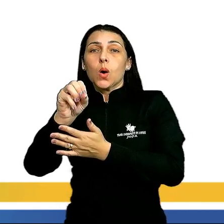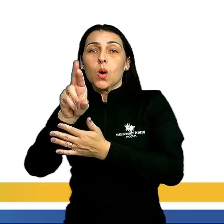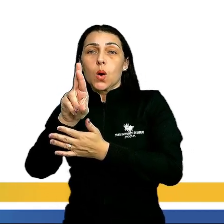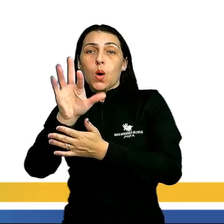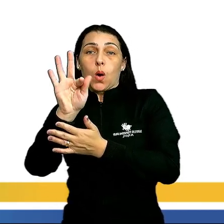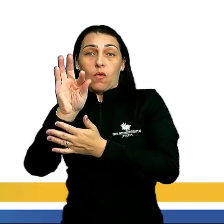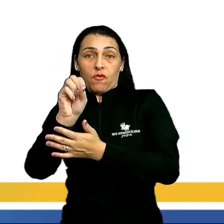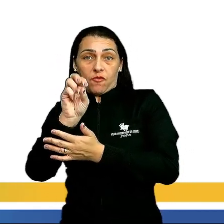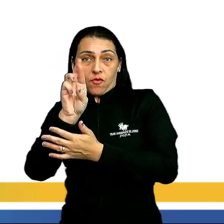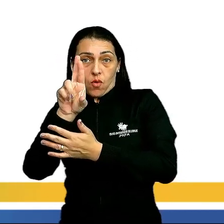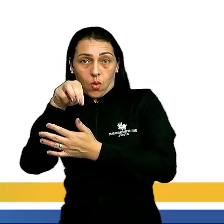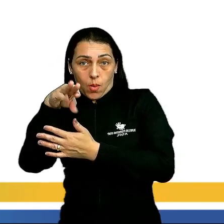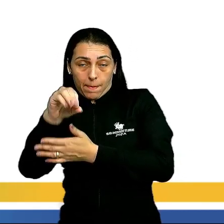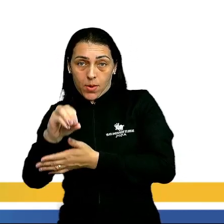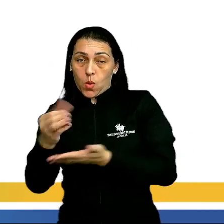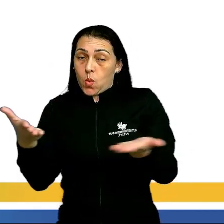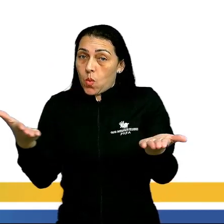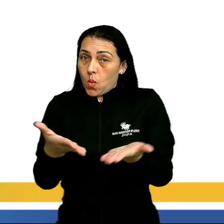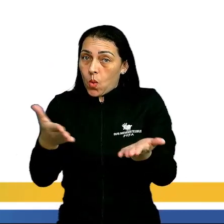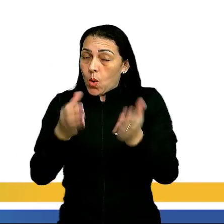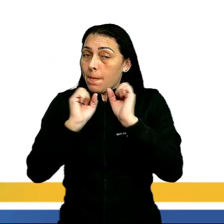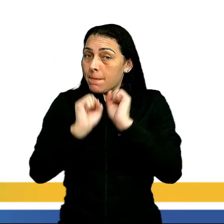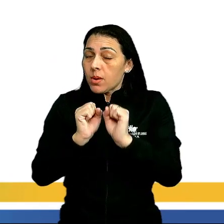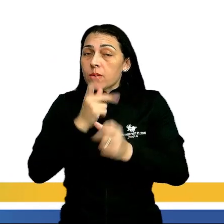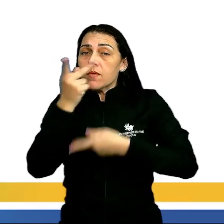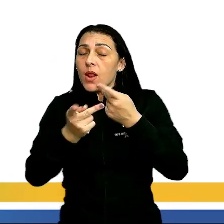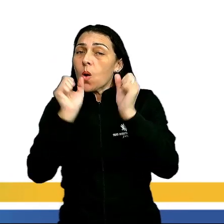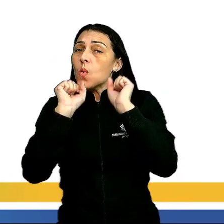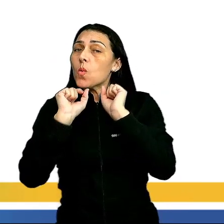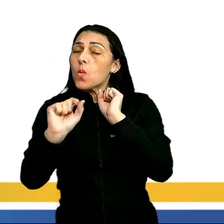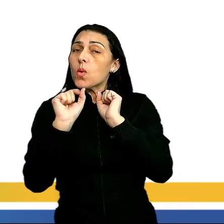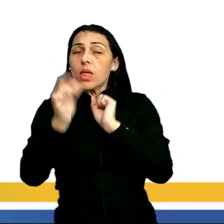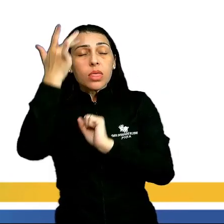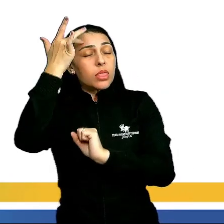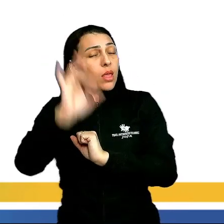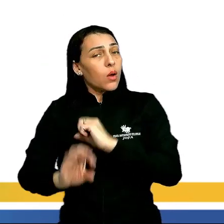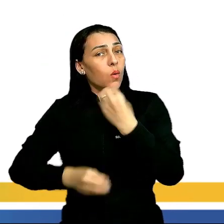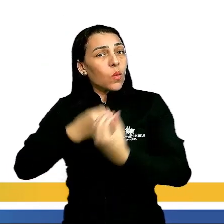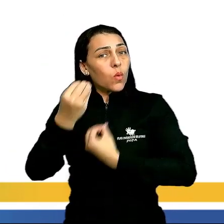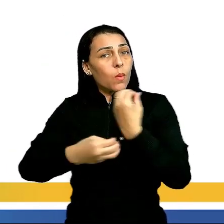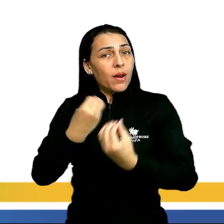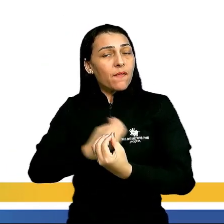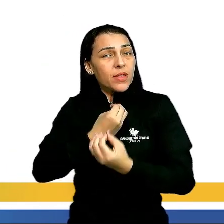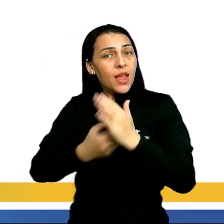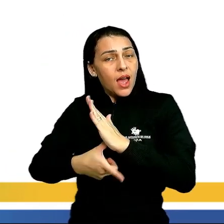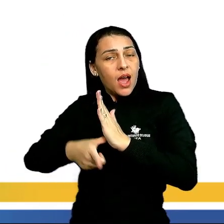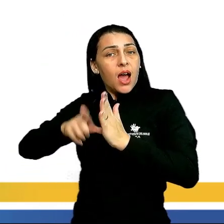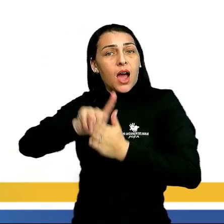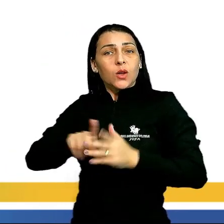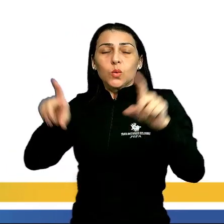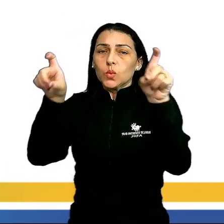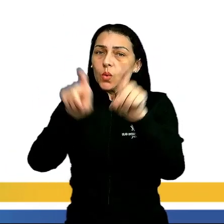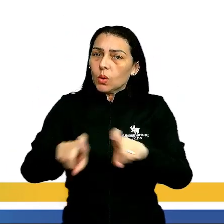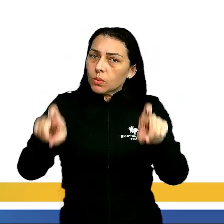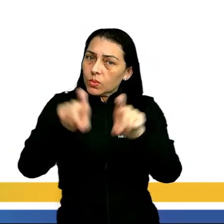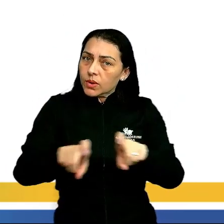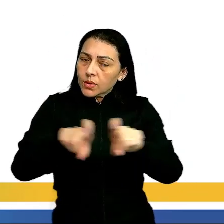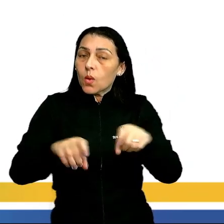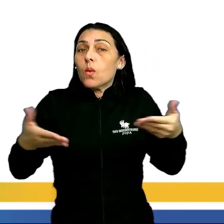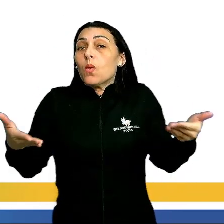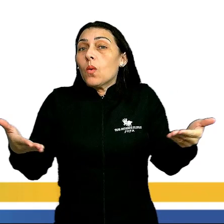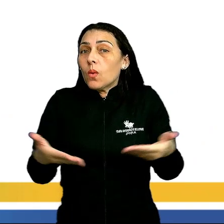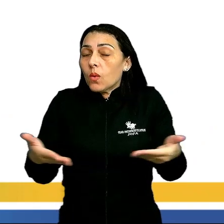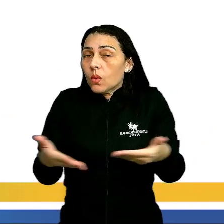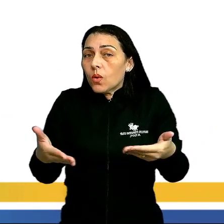modo parecido hoje, podemos dizer que não sabemos como era a vida antes do computador.